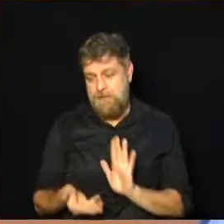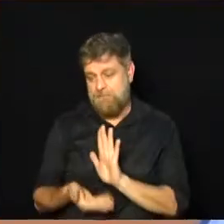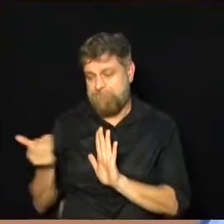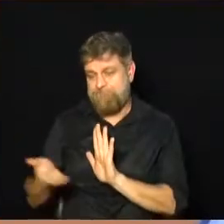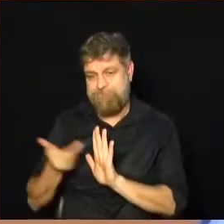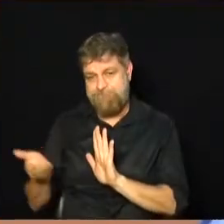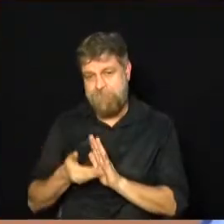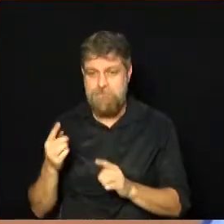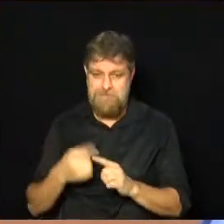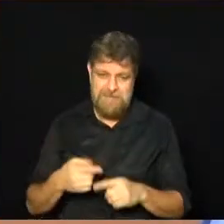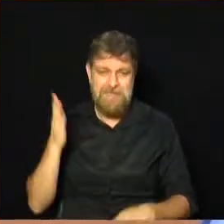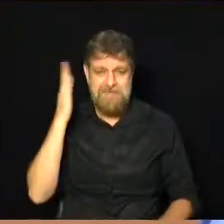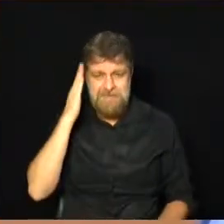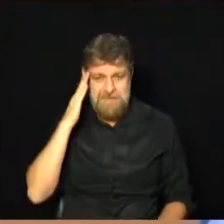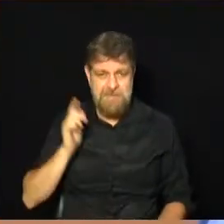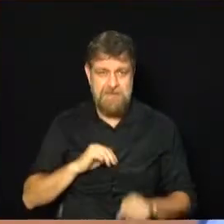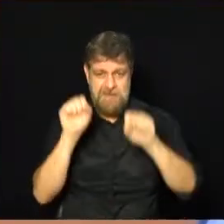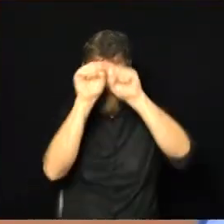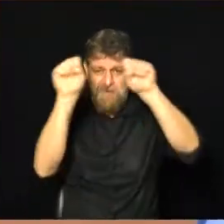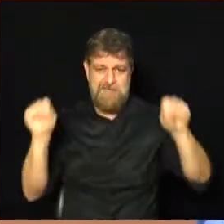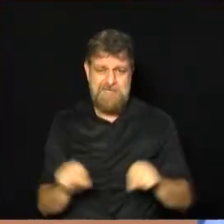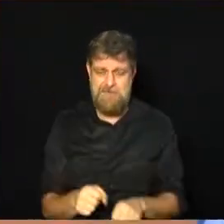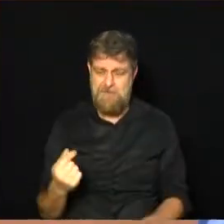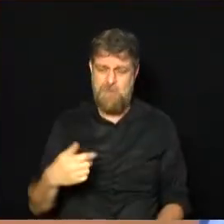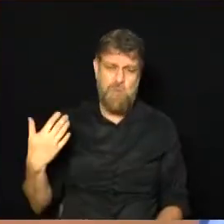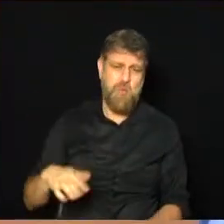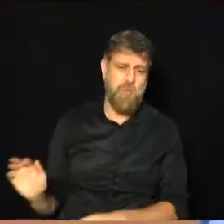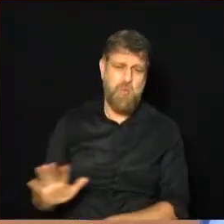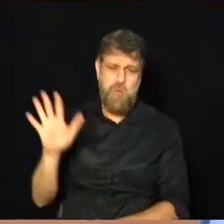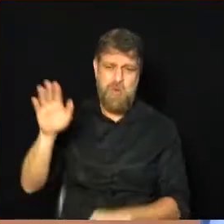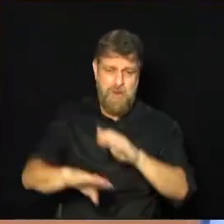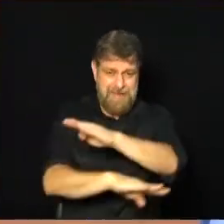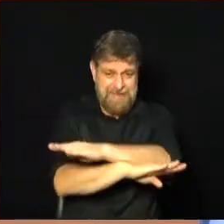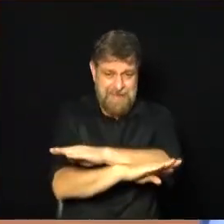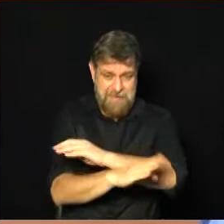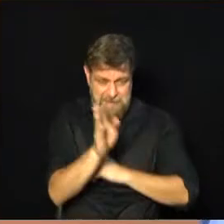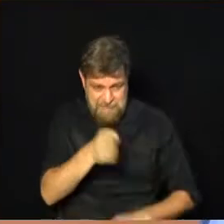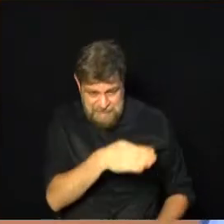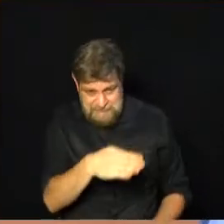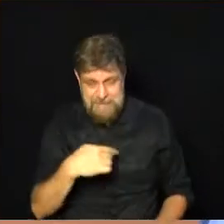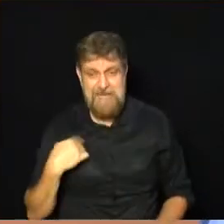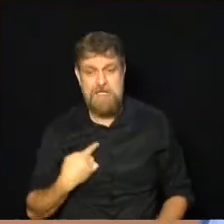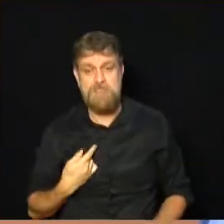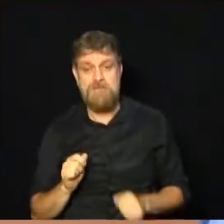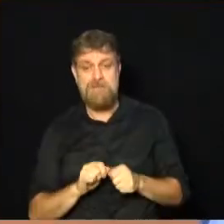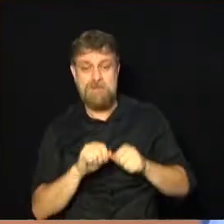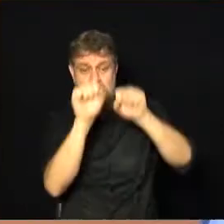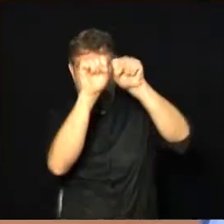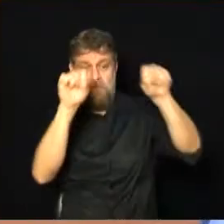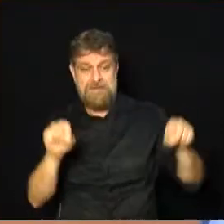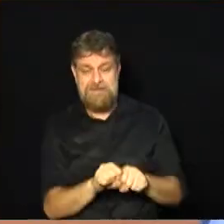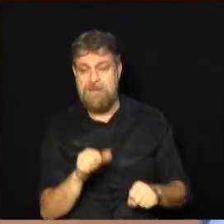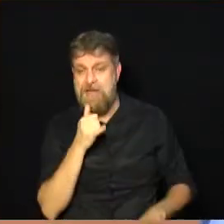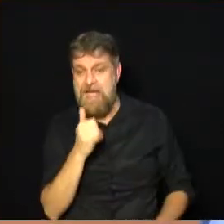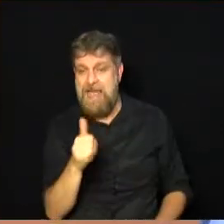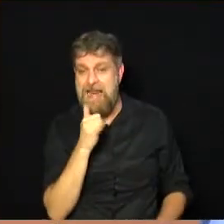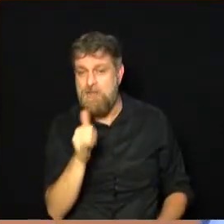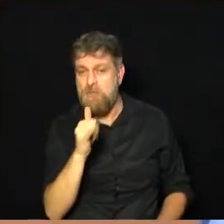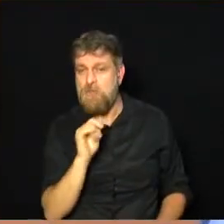né, porque é óbvio que o sistema ficaria um preço absurdo, nós fizemos esse sistema eletrônico que é o